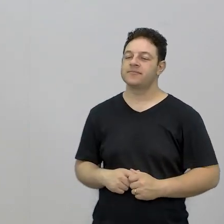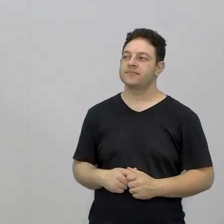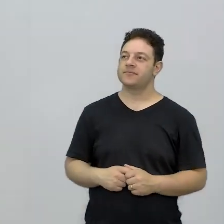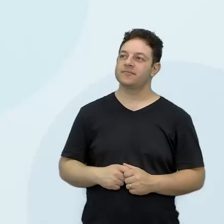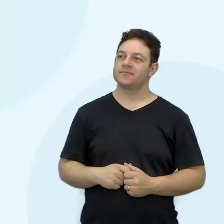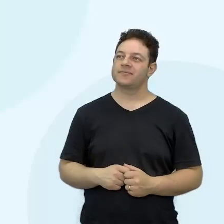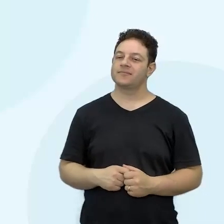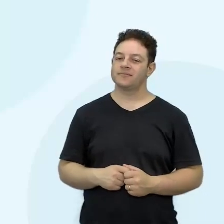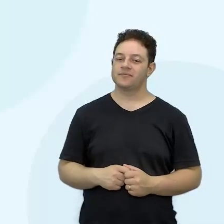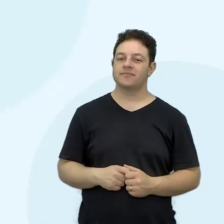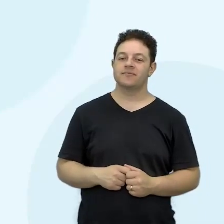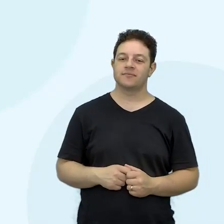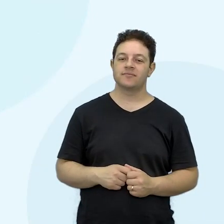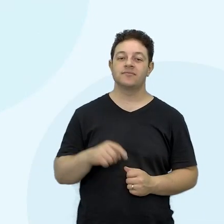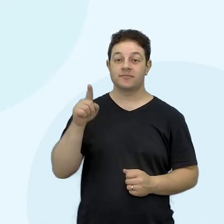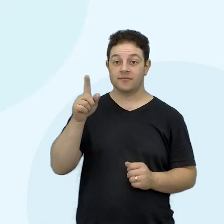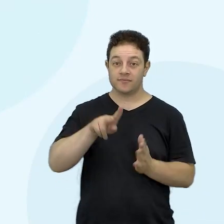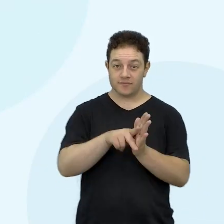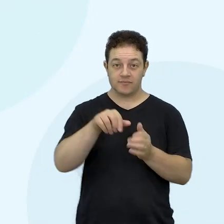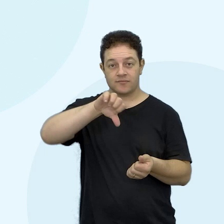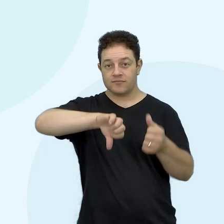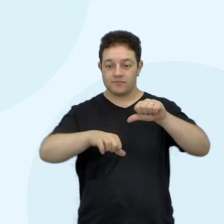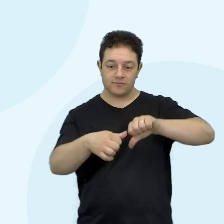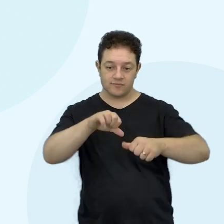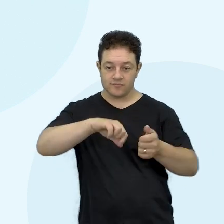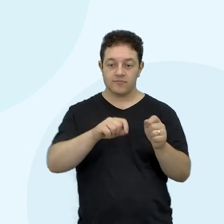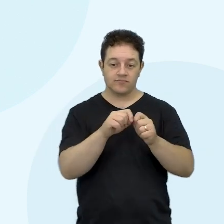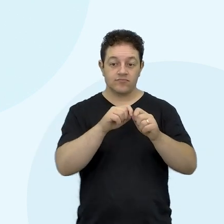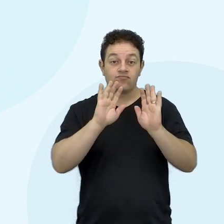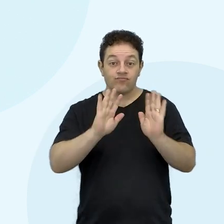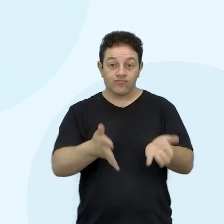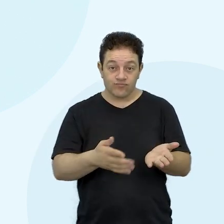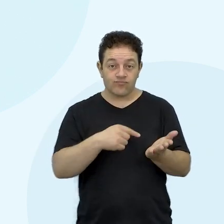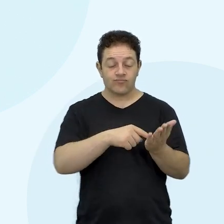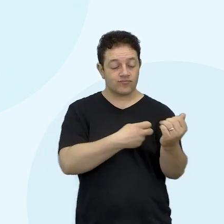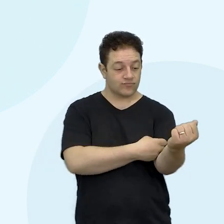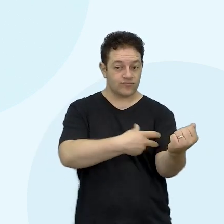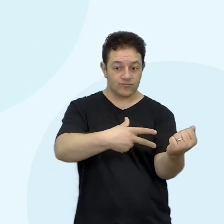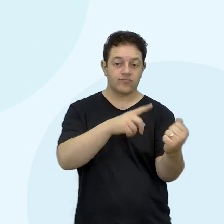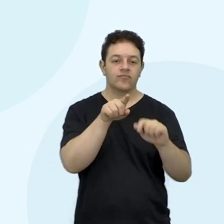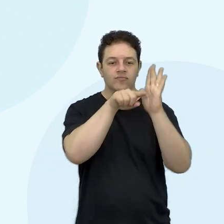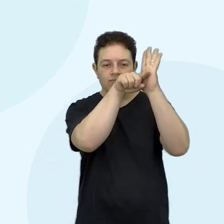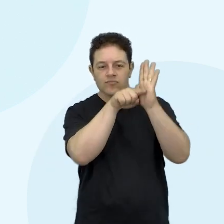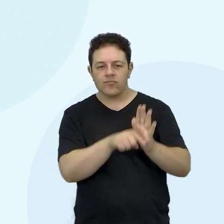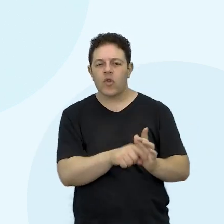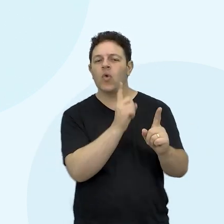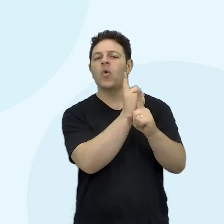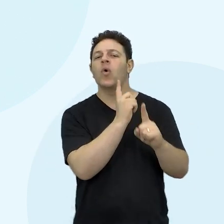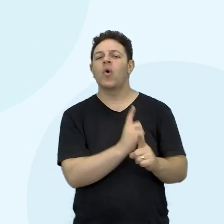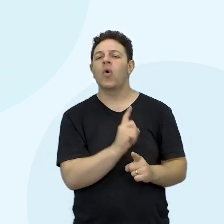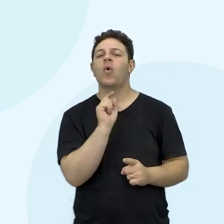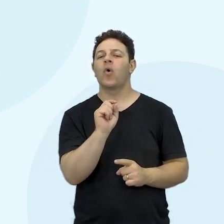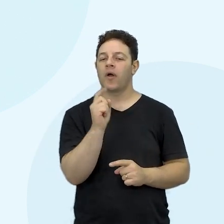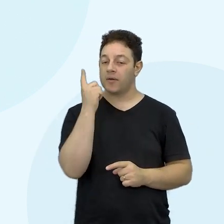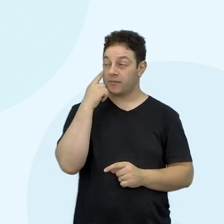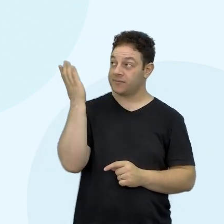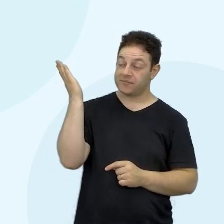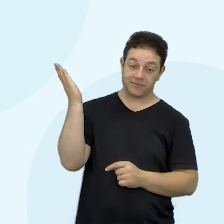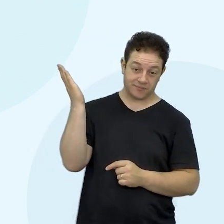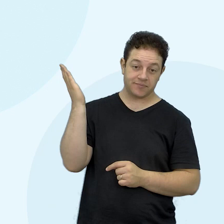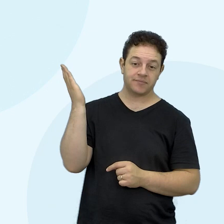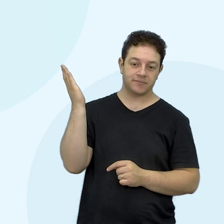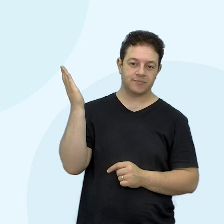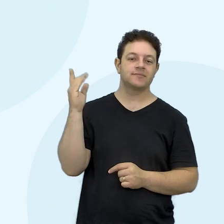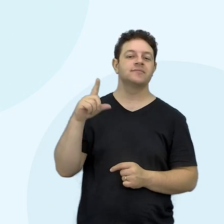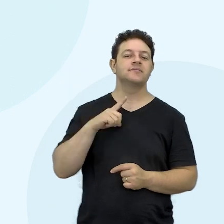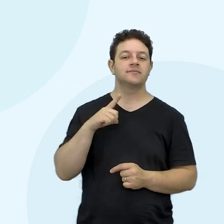tela para vocês o exame laboratorial, né, dessa mulher, né, nesse estudo de caso. E aí, olha só, né, a